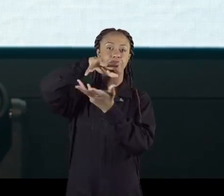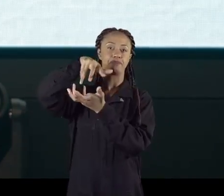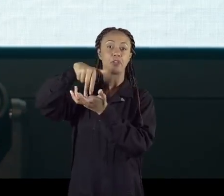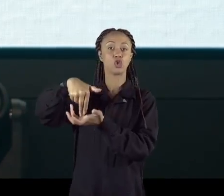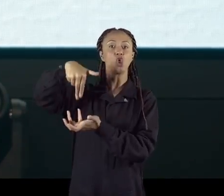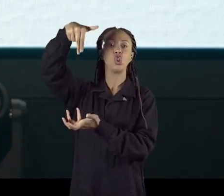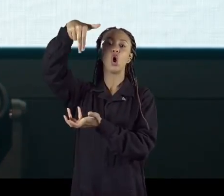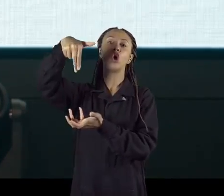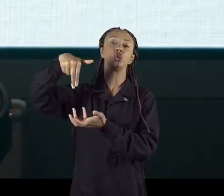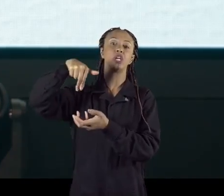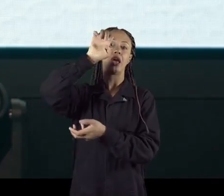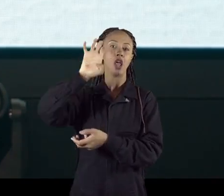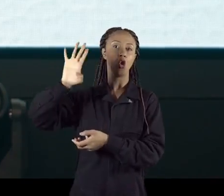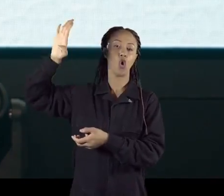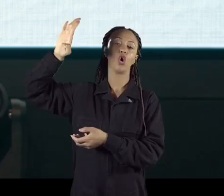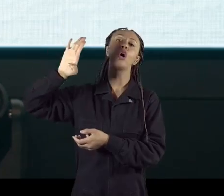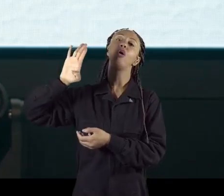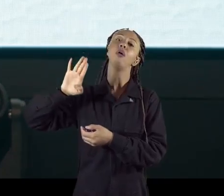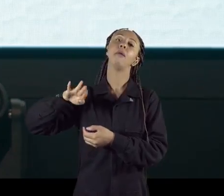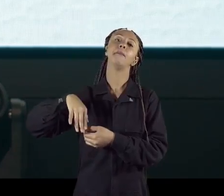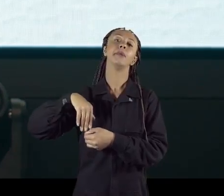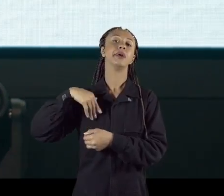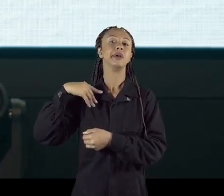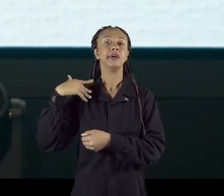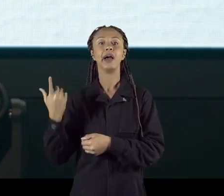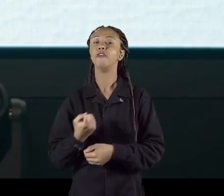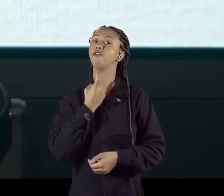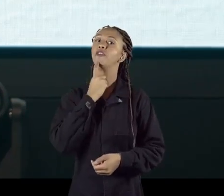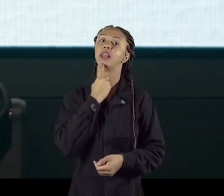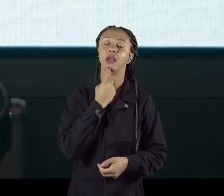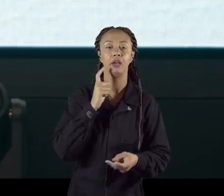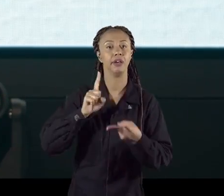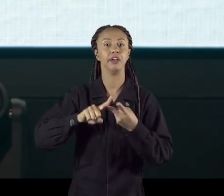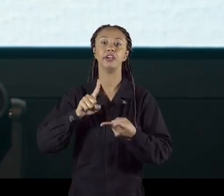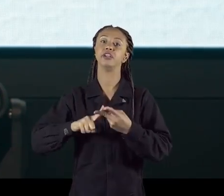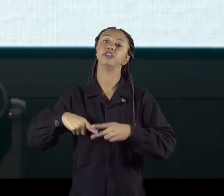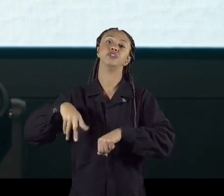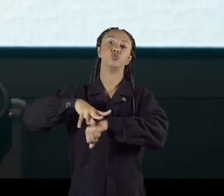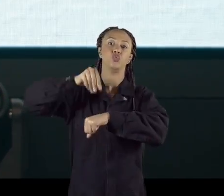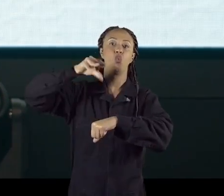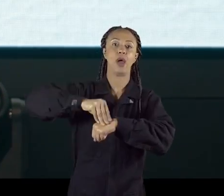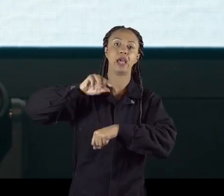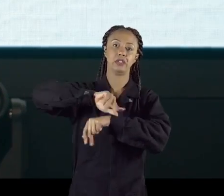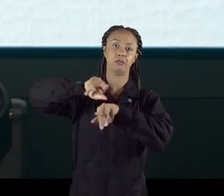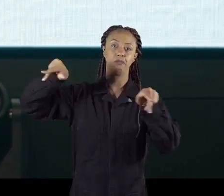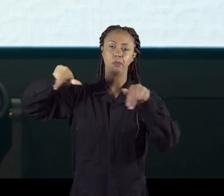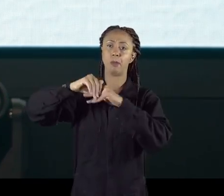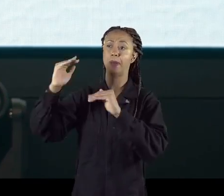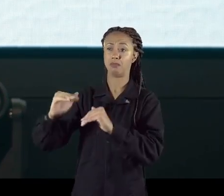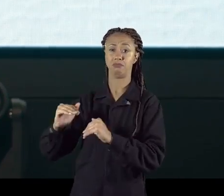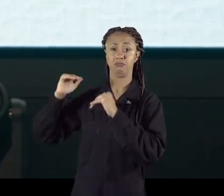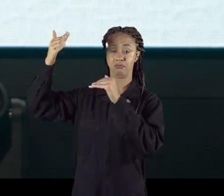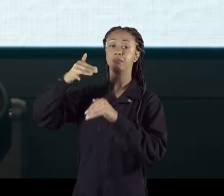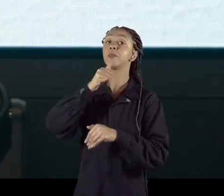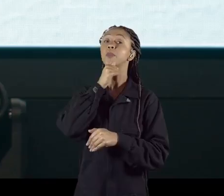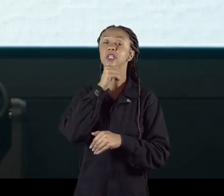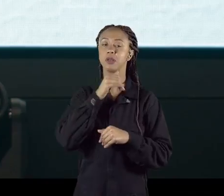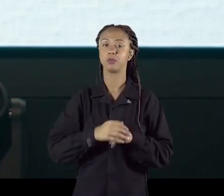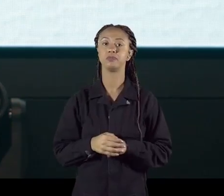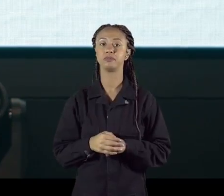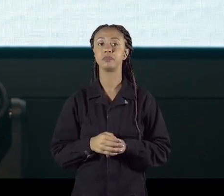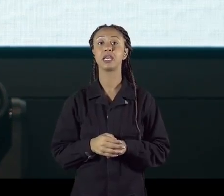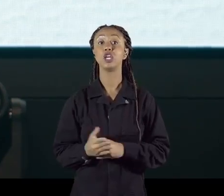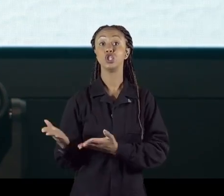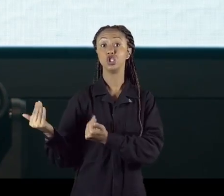Finlândia Suécia na classificação de felicidade eles são os primeiros de cada três